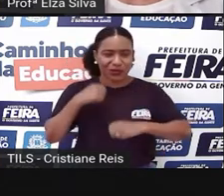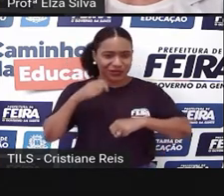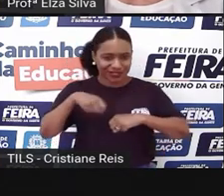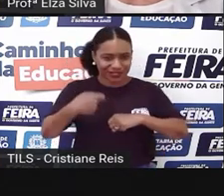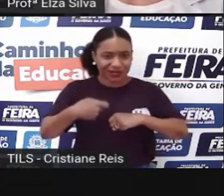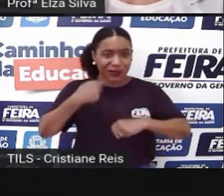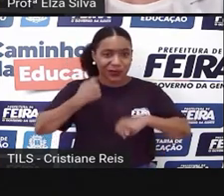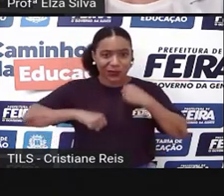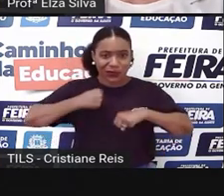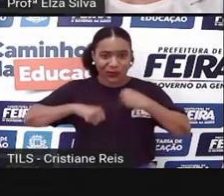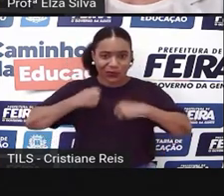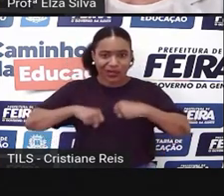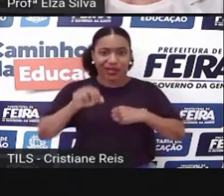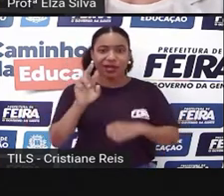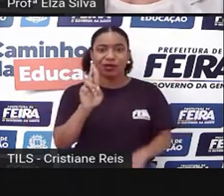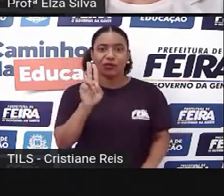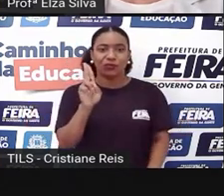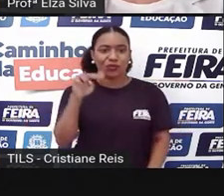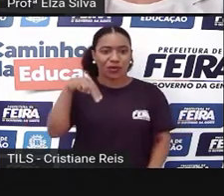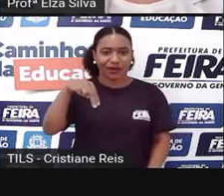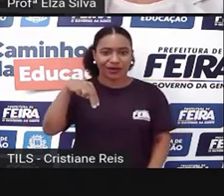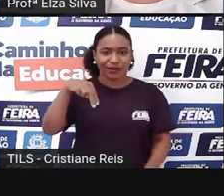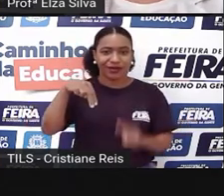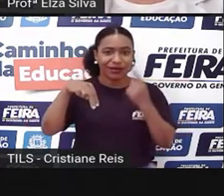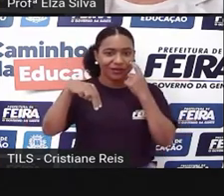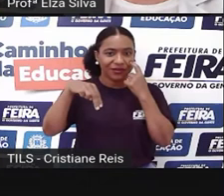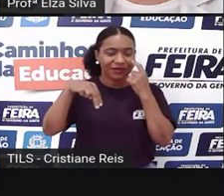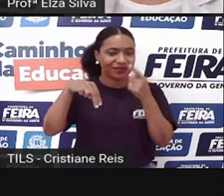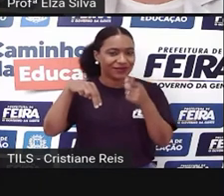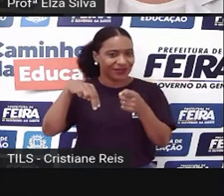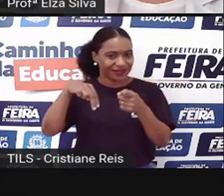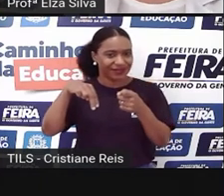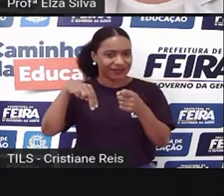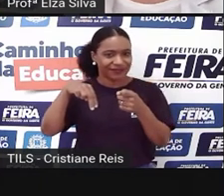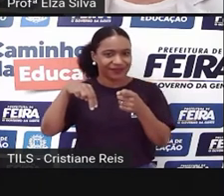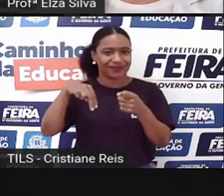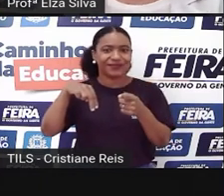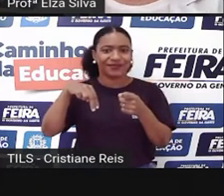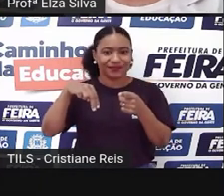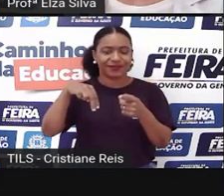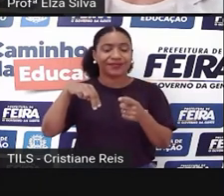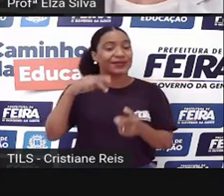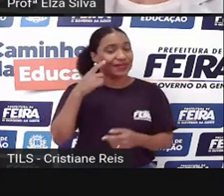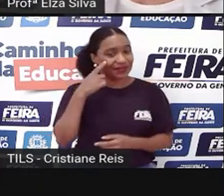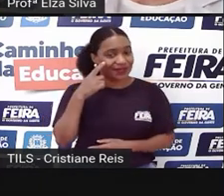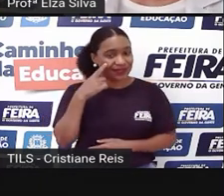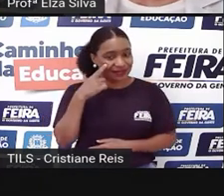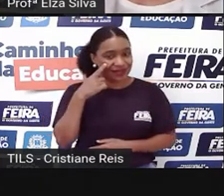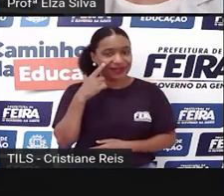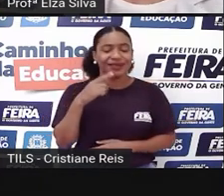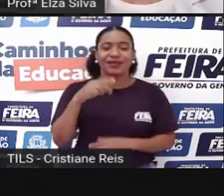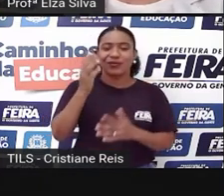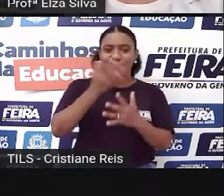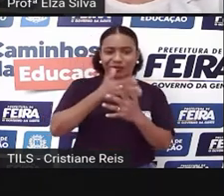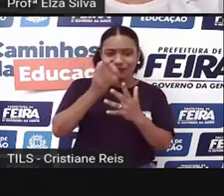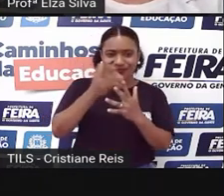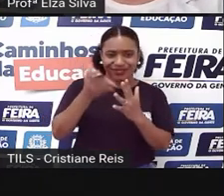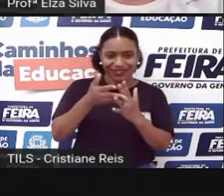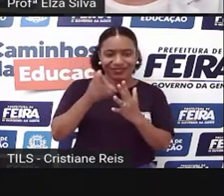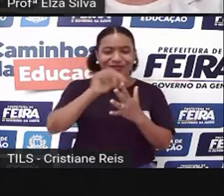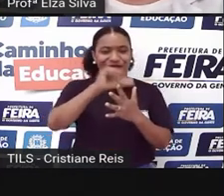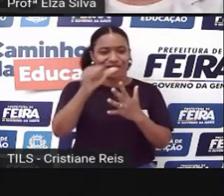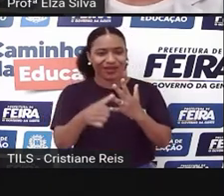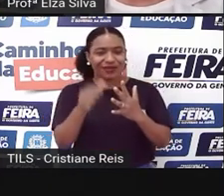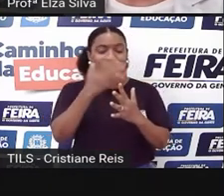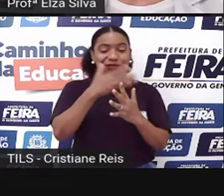R-U-N. Run. Então, ele é constituído de CVC. Consoante, vogal,